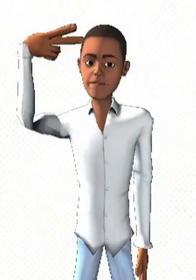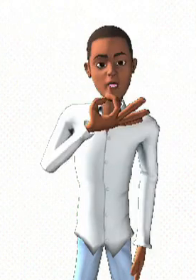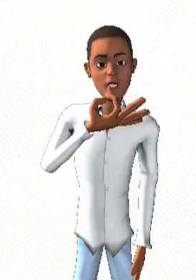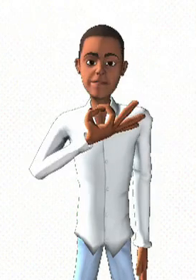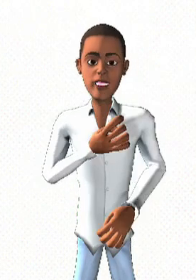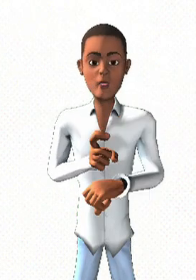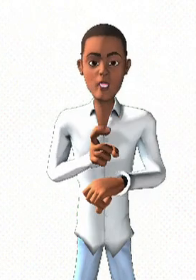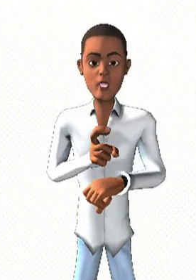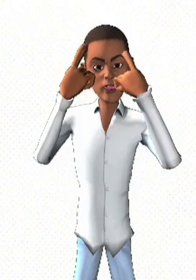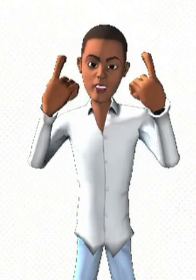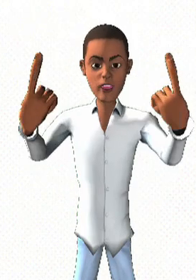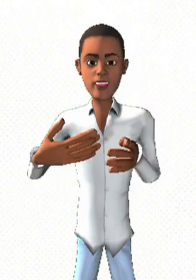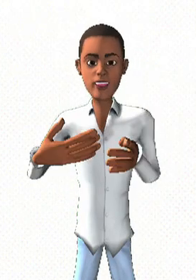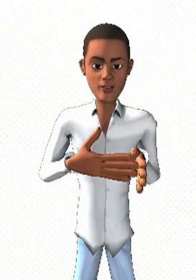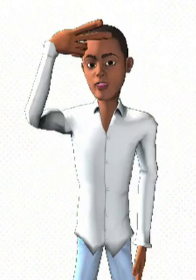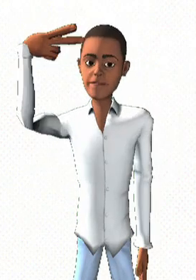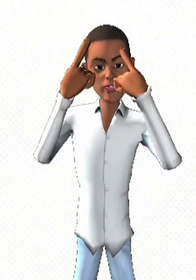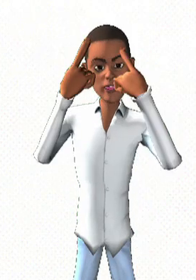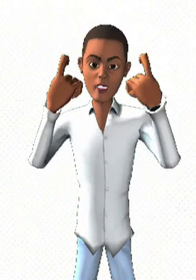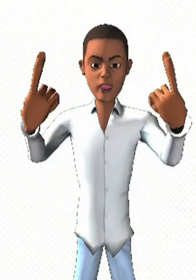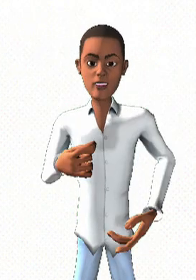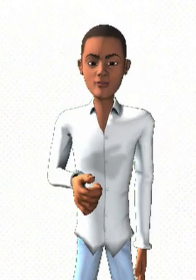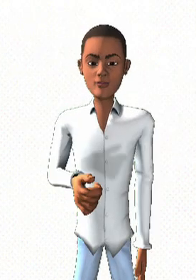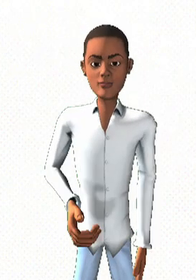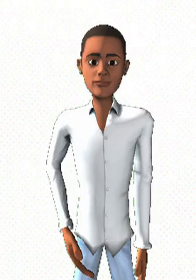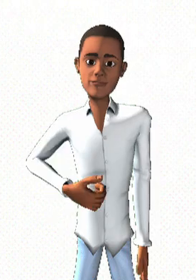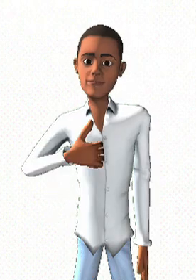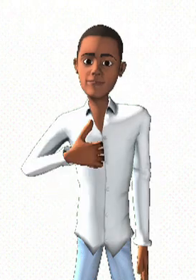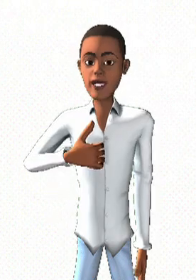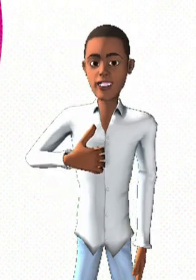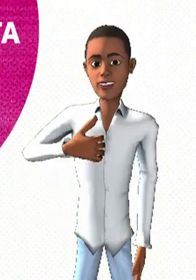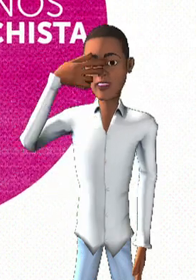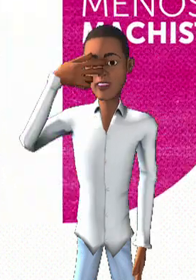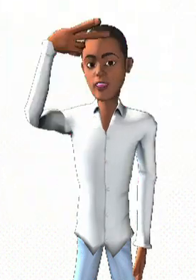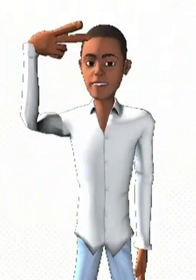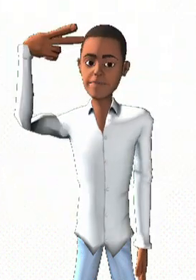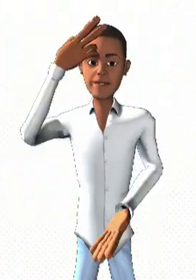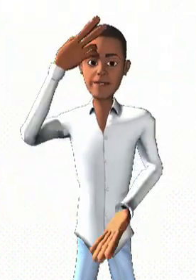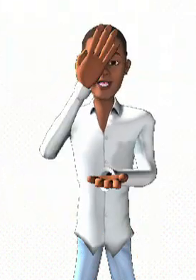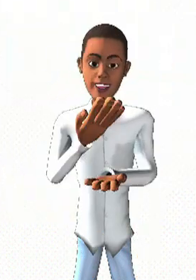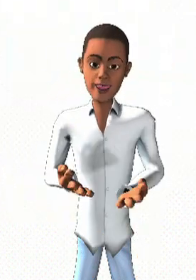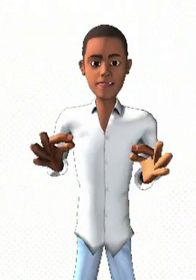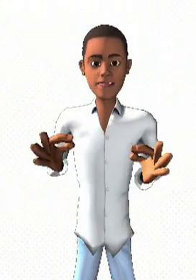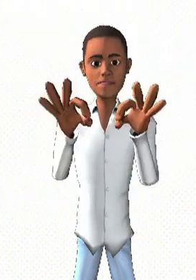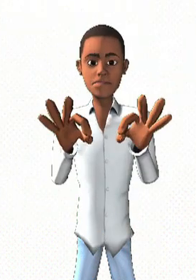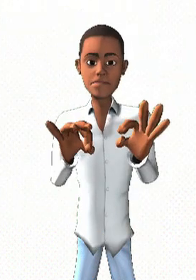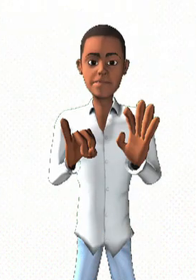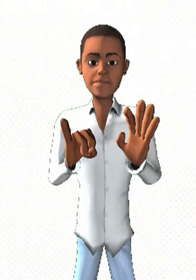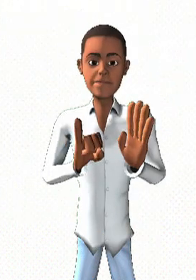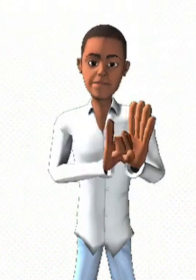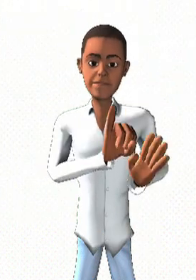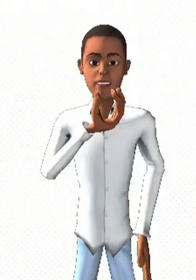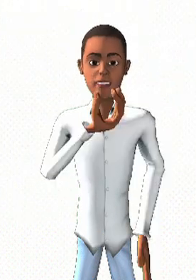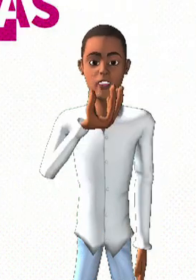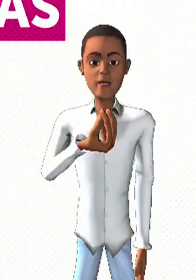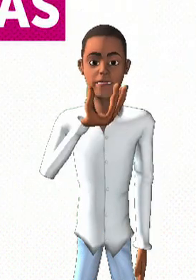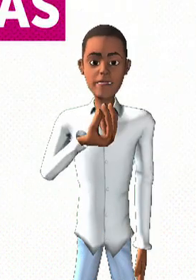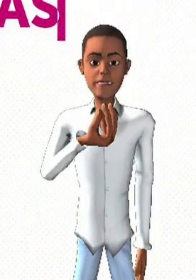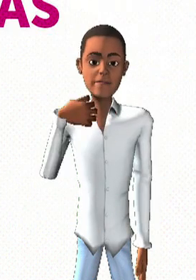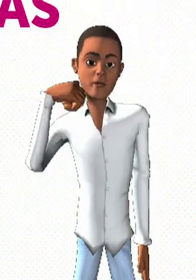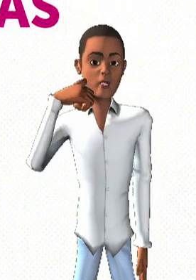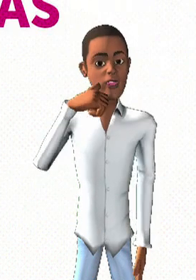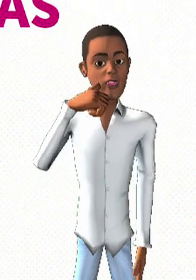do mais machista para um menos machista. Nesse primeiro ponto mais extremo, nós temos pessoas